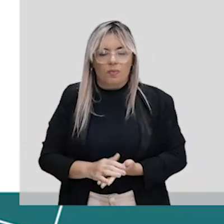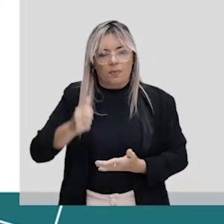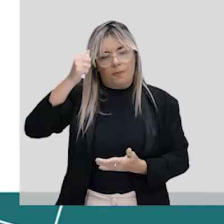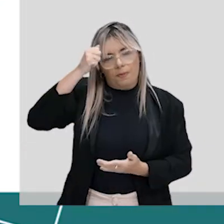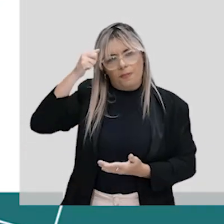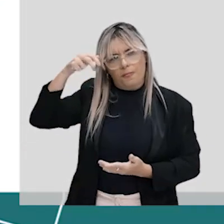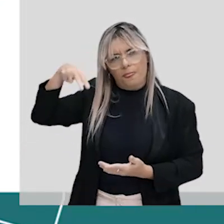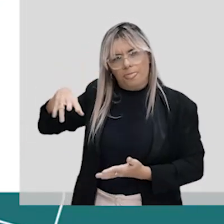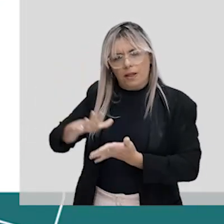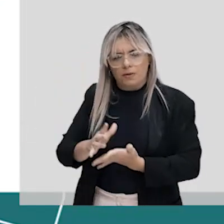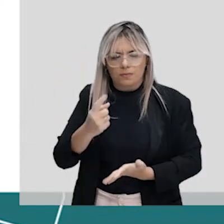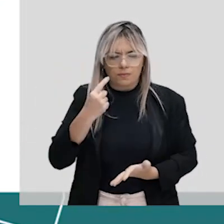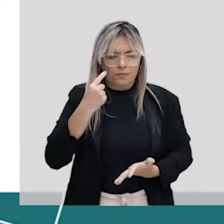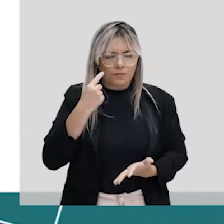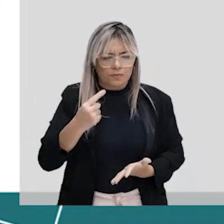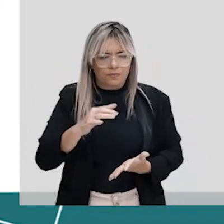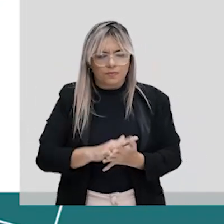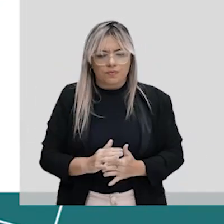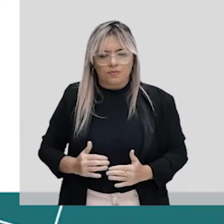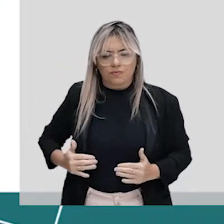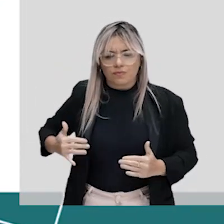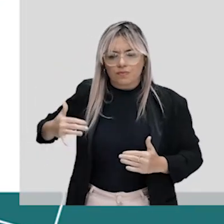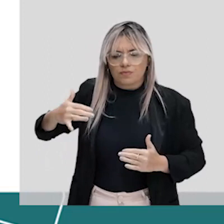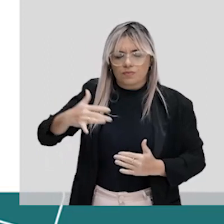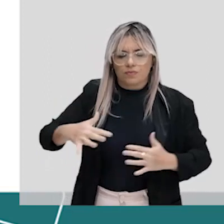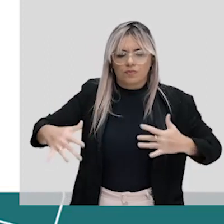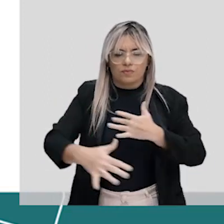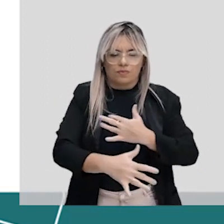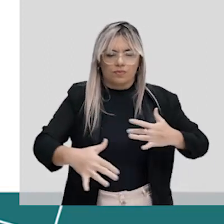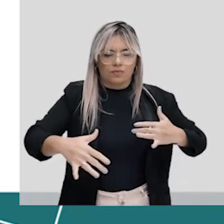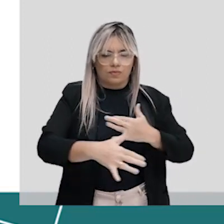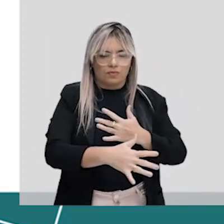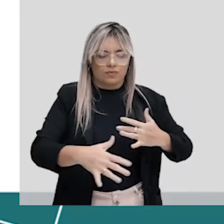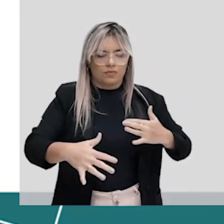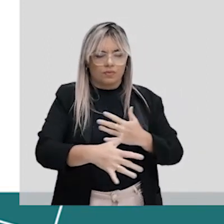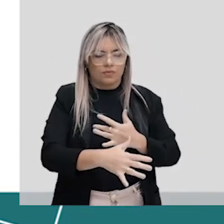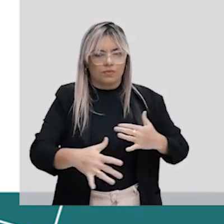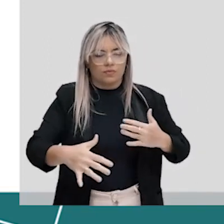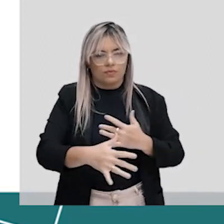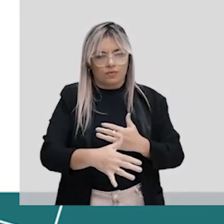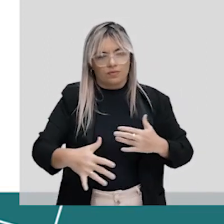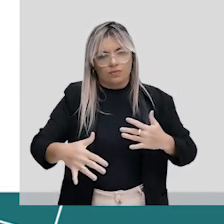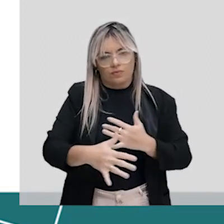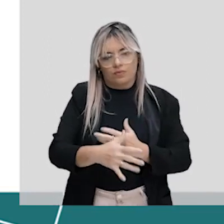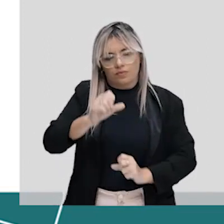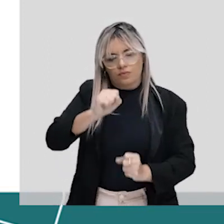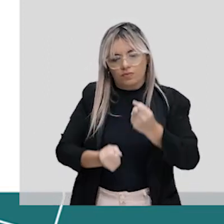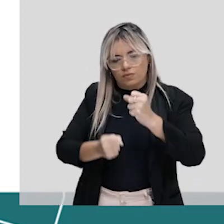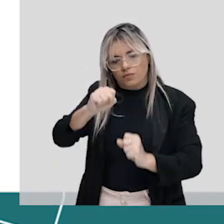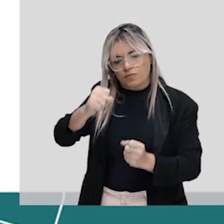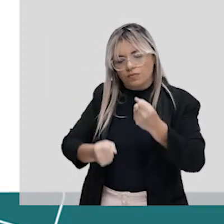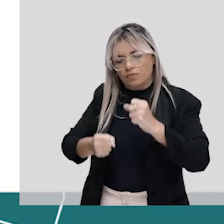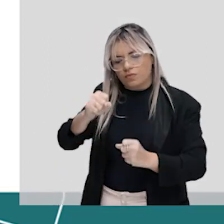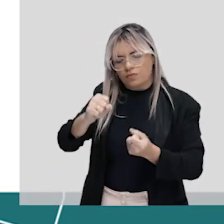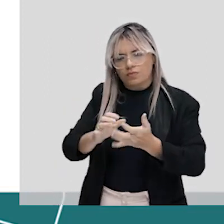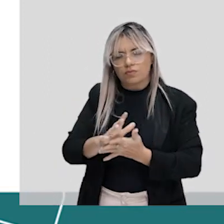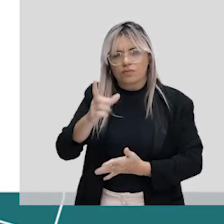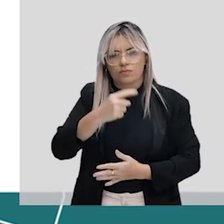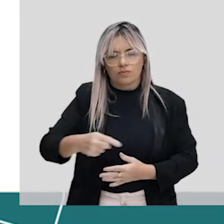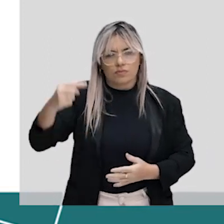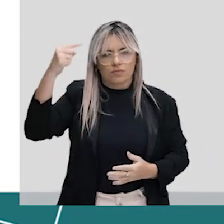observar o processo de formação dos grandes centros urbanos, sobretudo das cidades industriais, ele